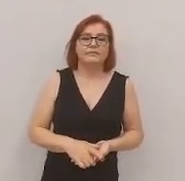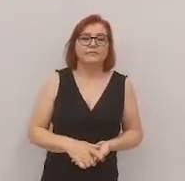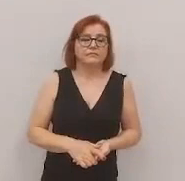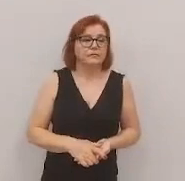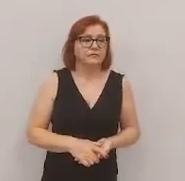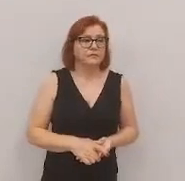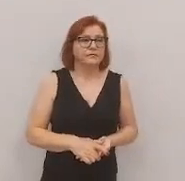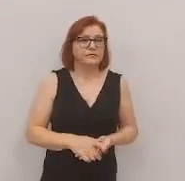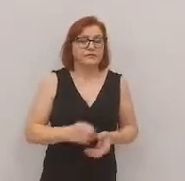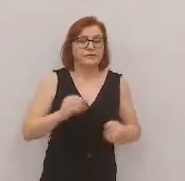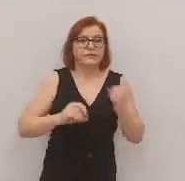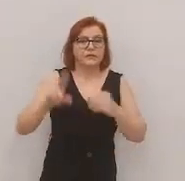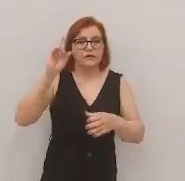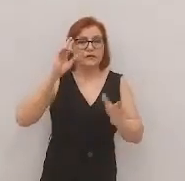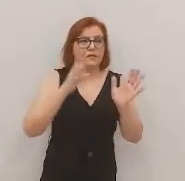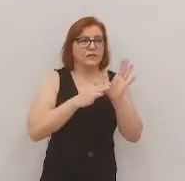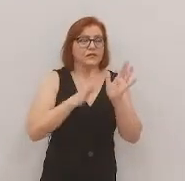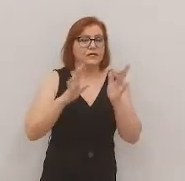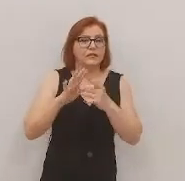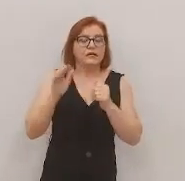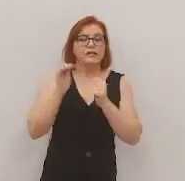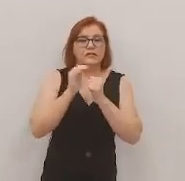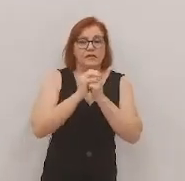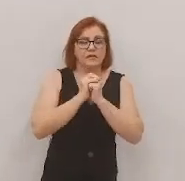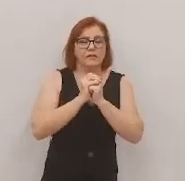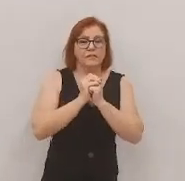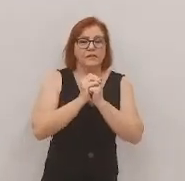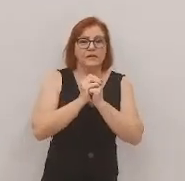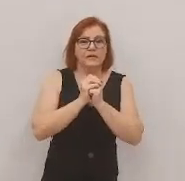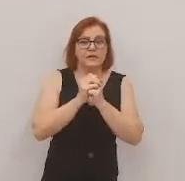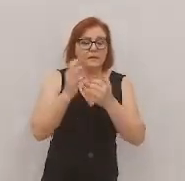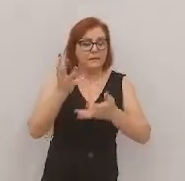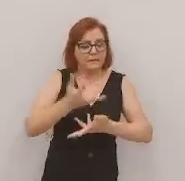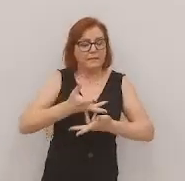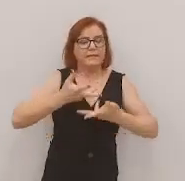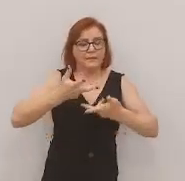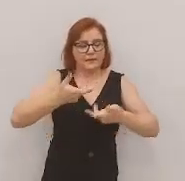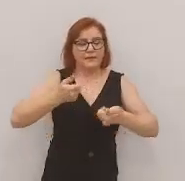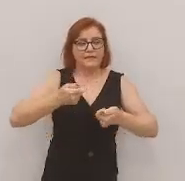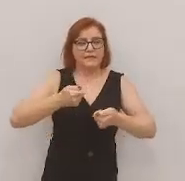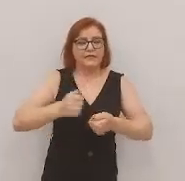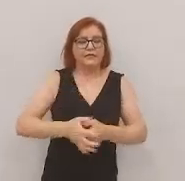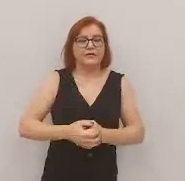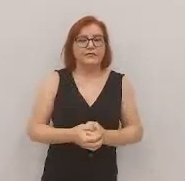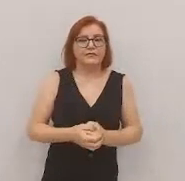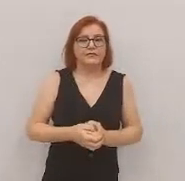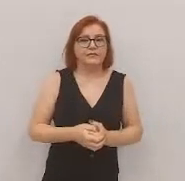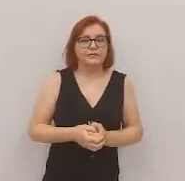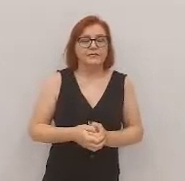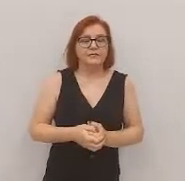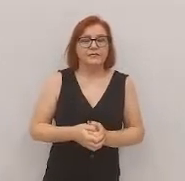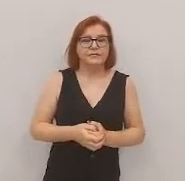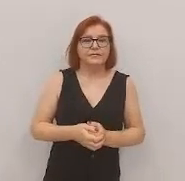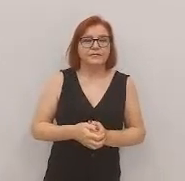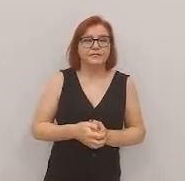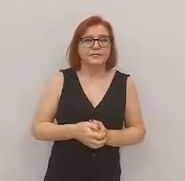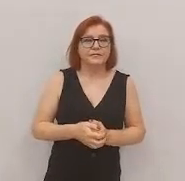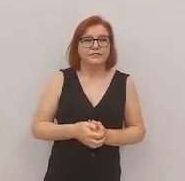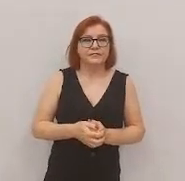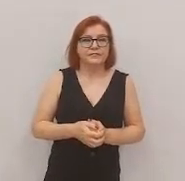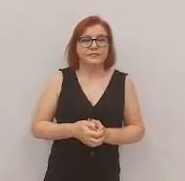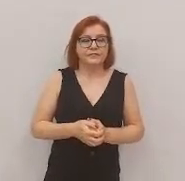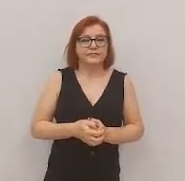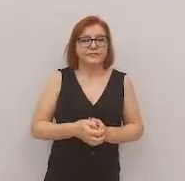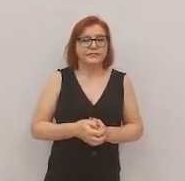Oh, Senhor Jesus. Amém. Isso é maravilhoso. Oh, Senhor Jesus.